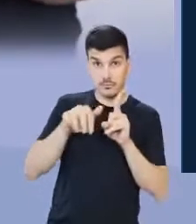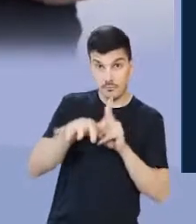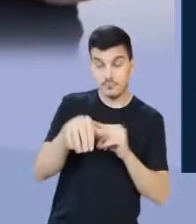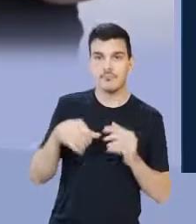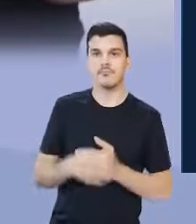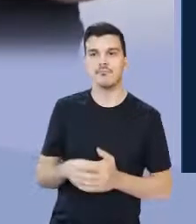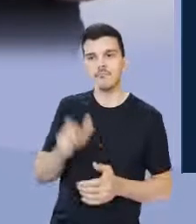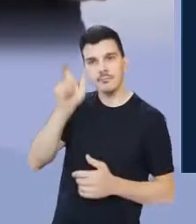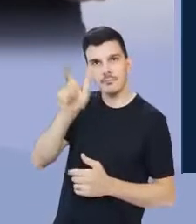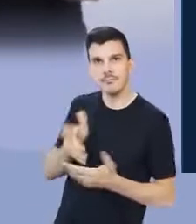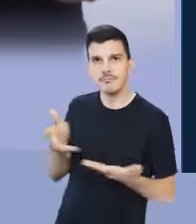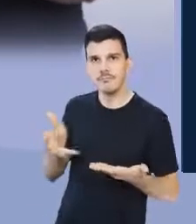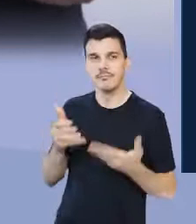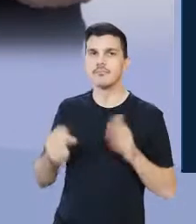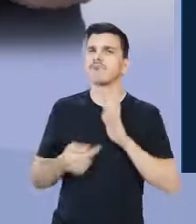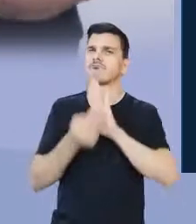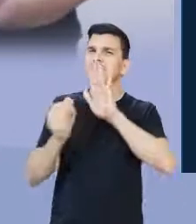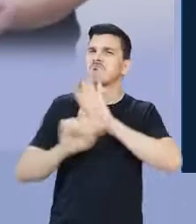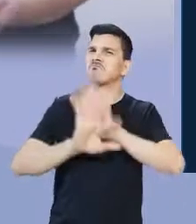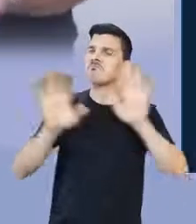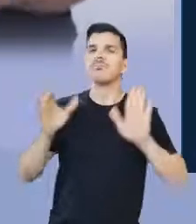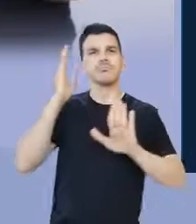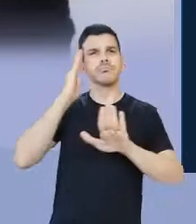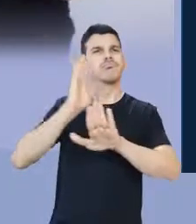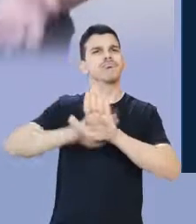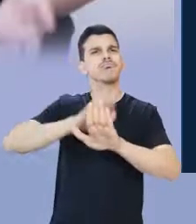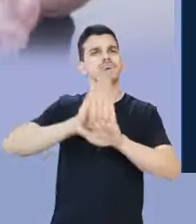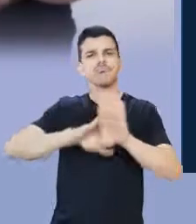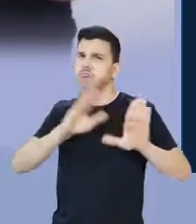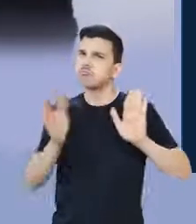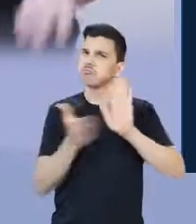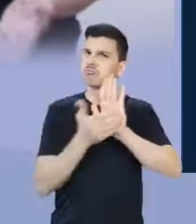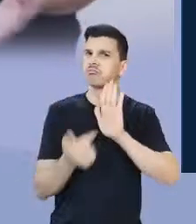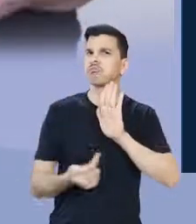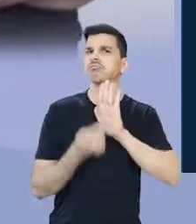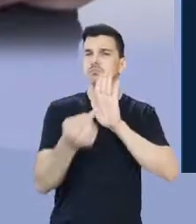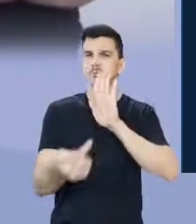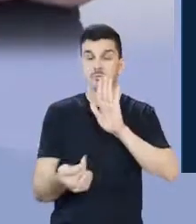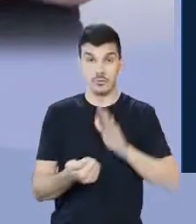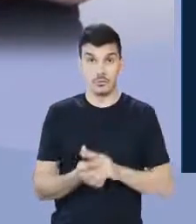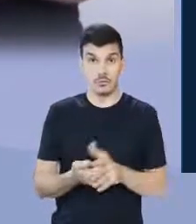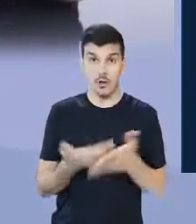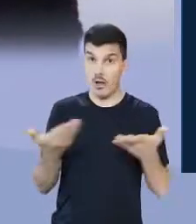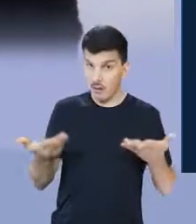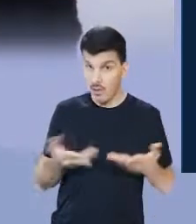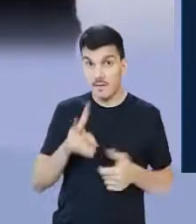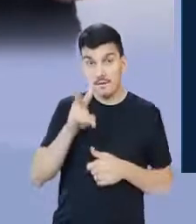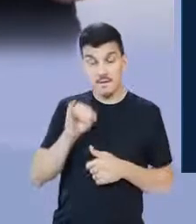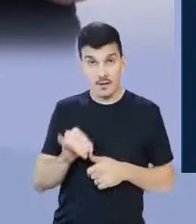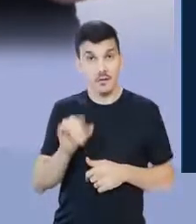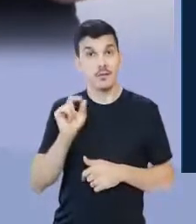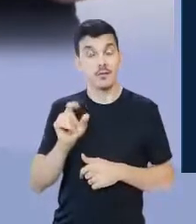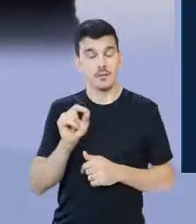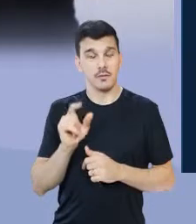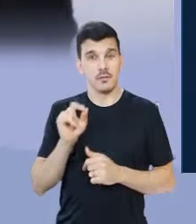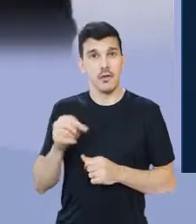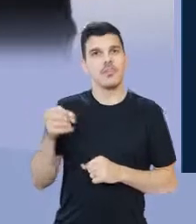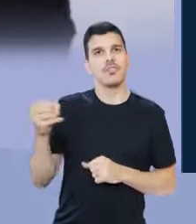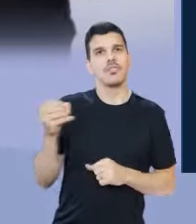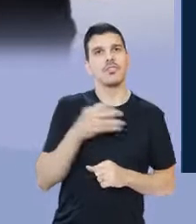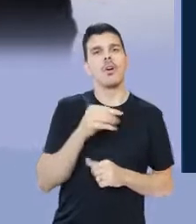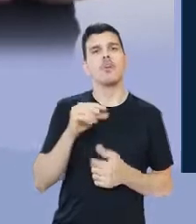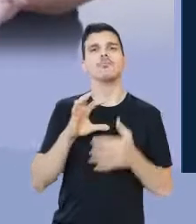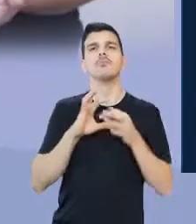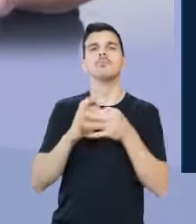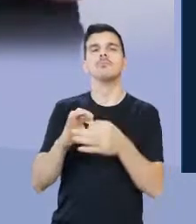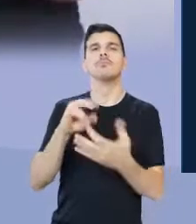social, essa pessoa deixa transparecer seus idealismos, seus ideais e trará uma